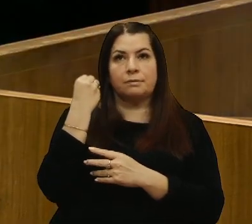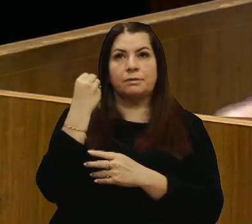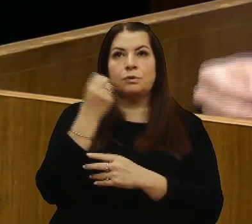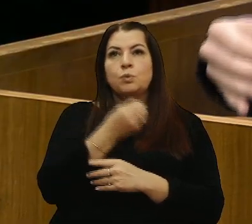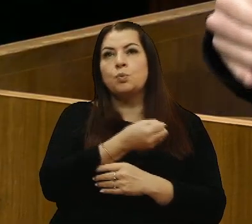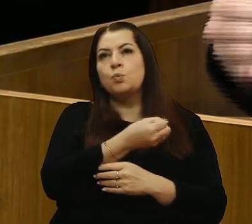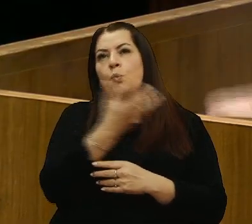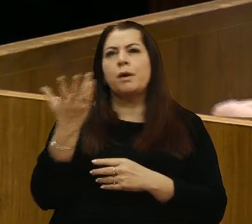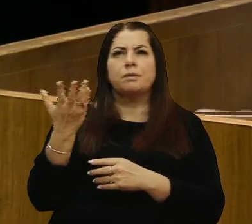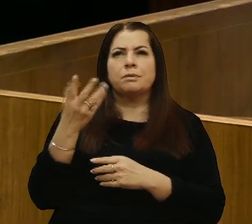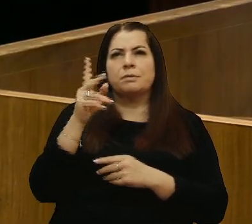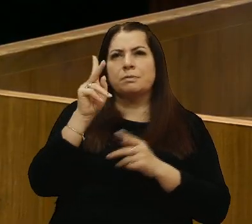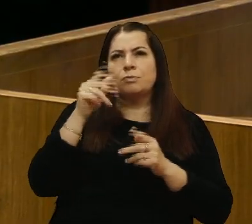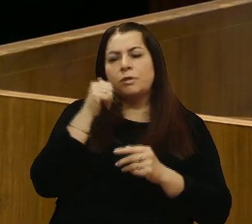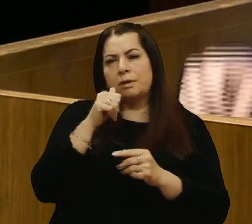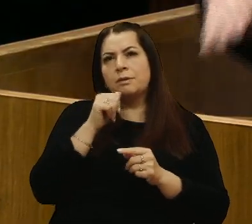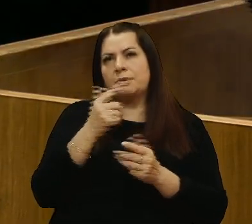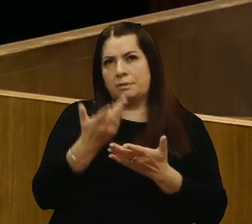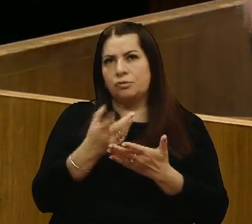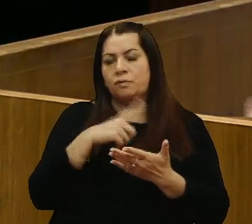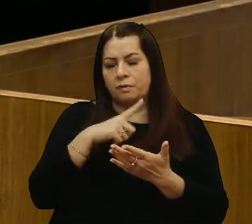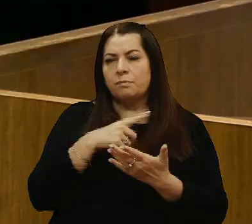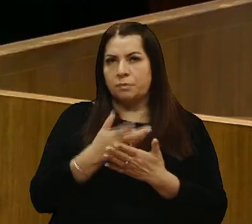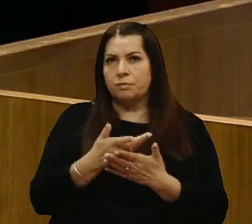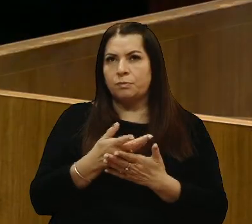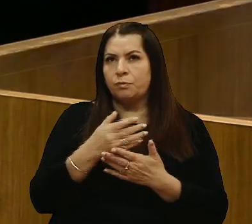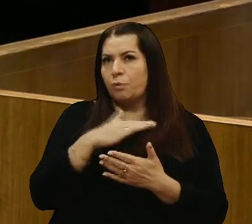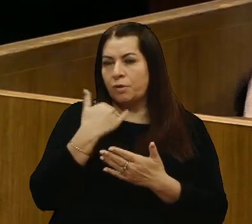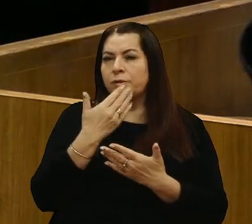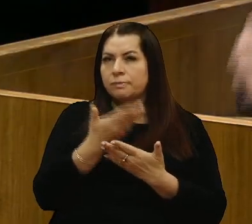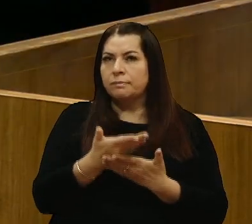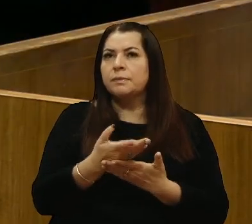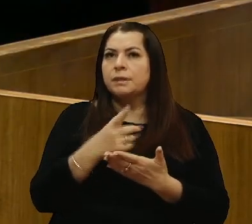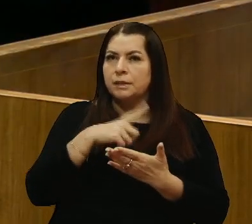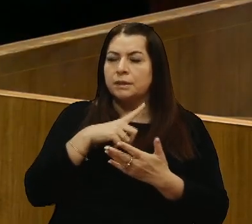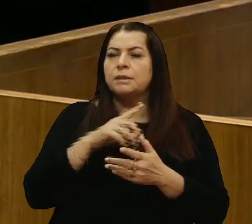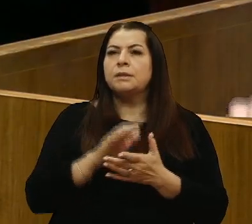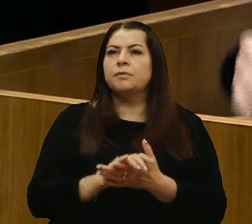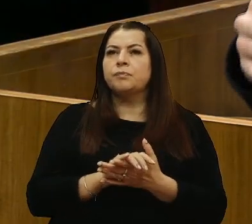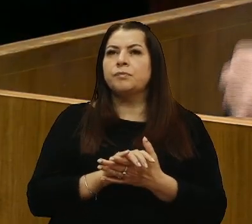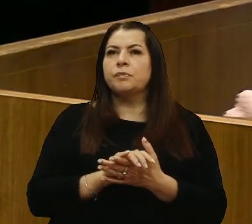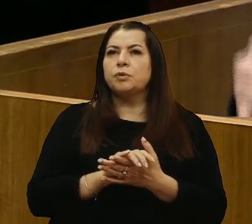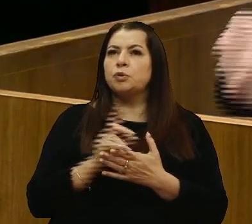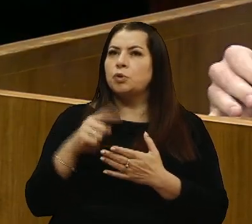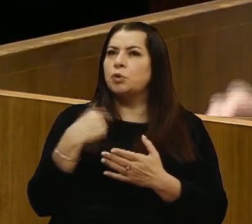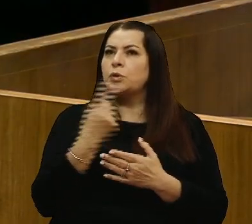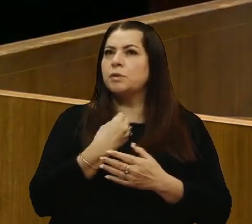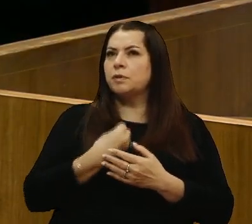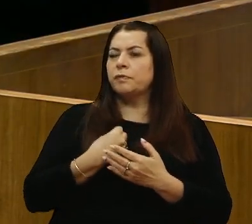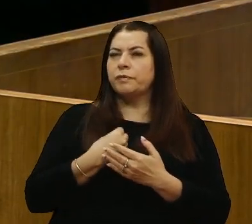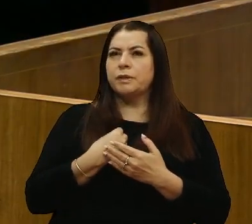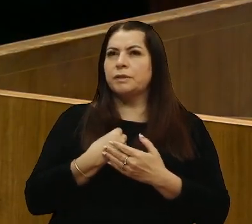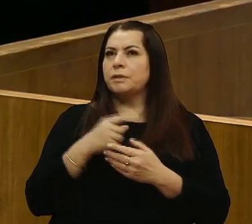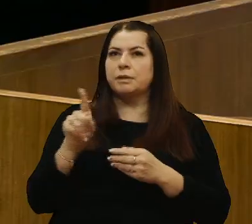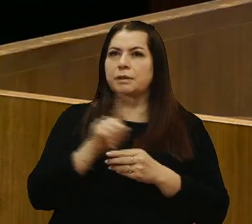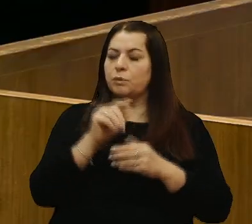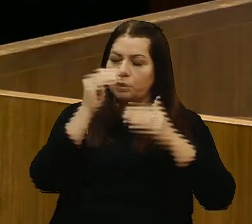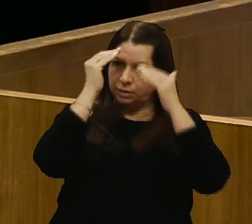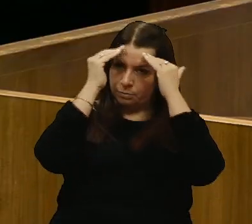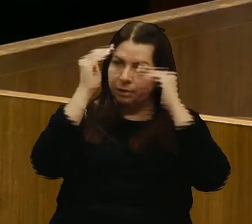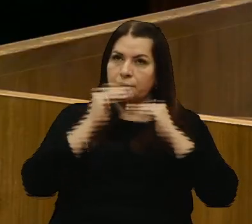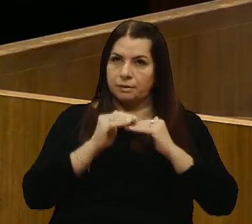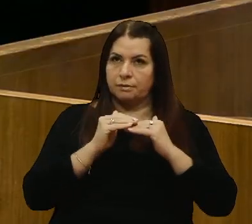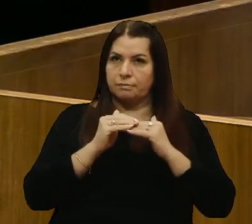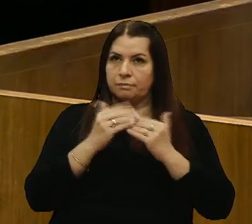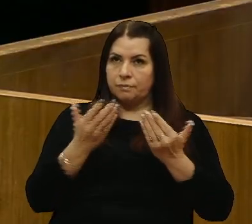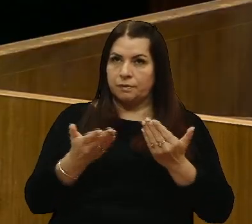quantas vítimas nós tivemos e nós ainda temos pelo fato das nossas vidas serem desrespeitadas e